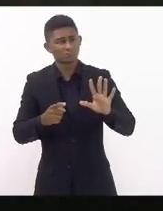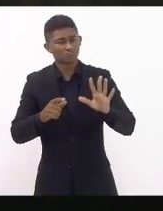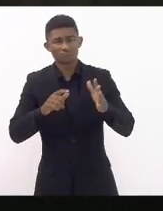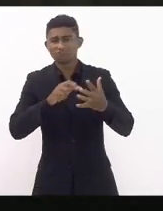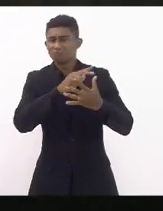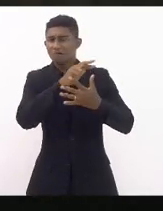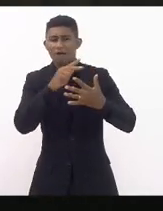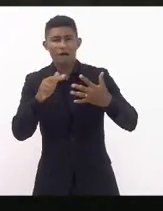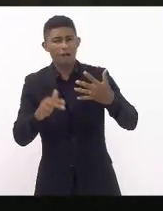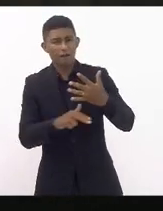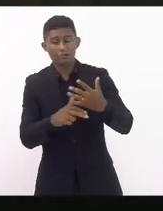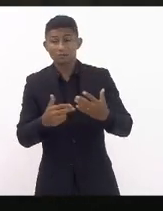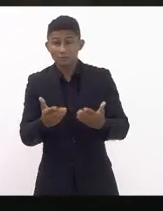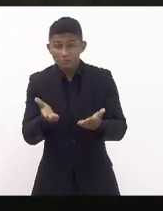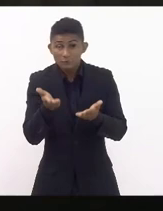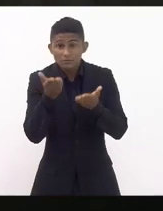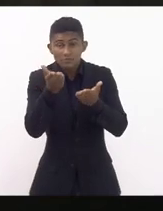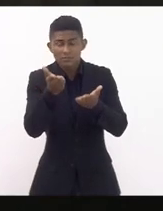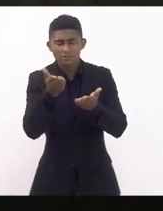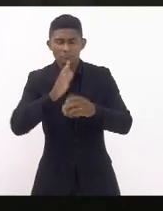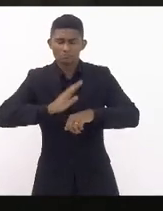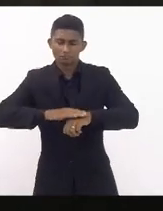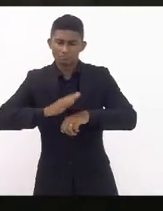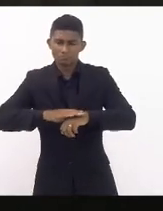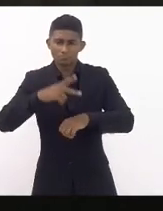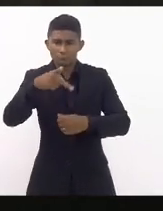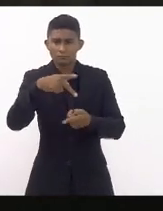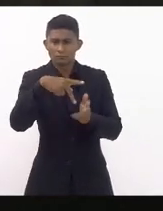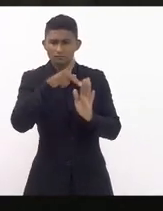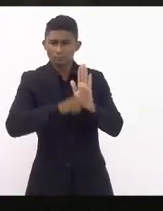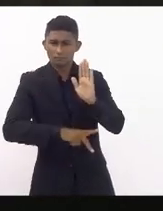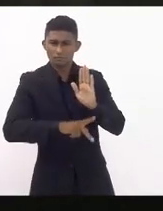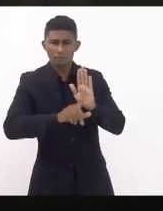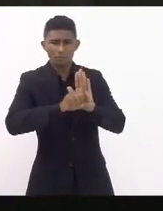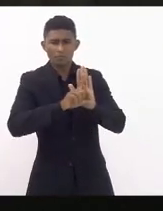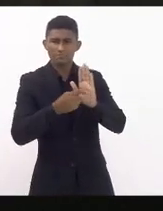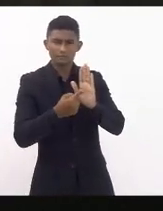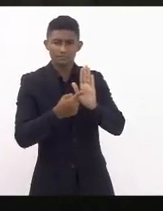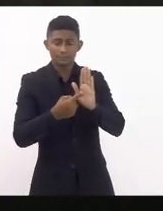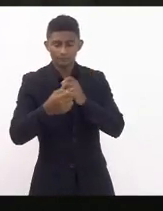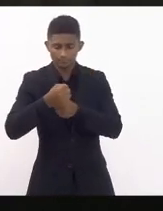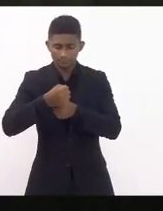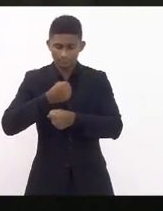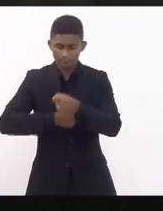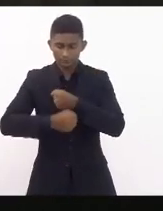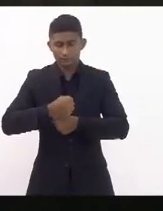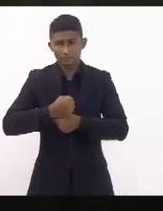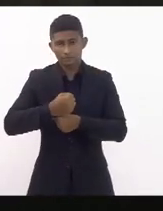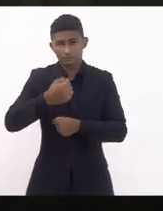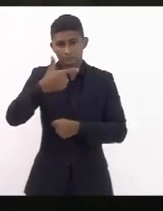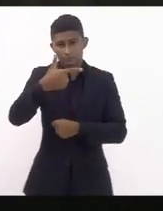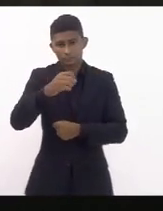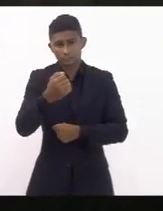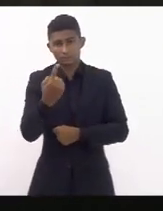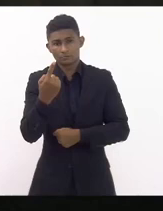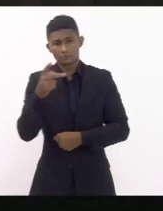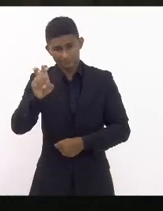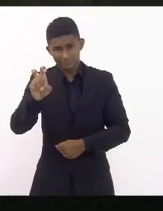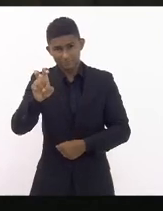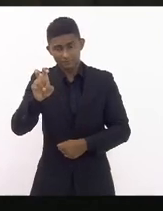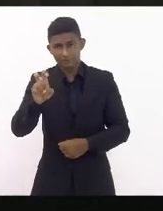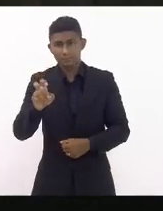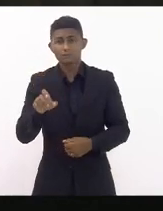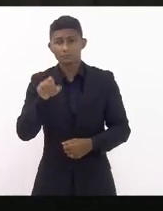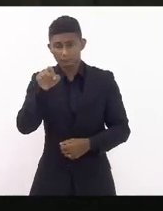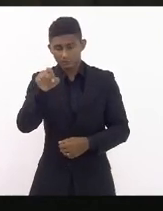Vossa Excelência trouxe esse projeto de 2015. E aqui Vossa Excelência vai